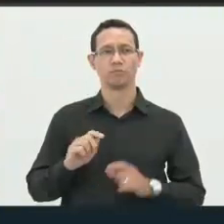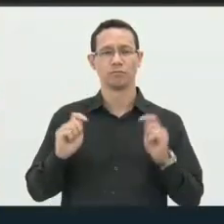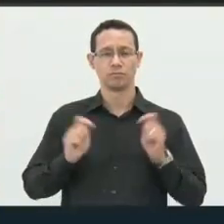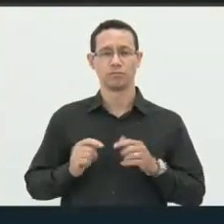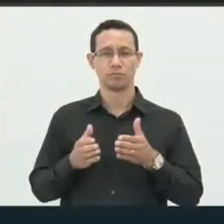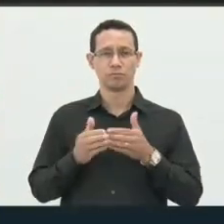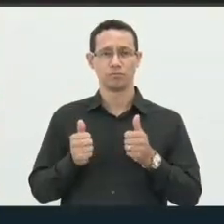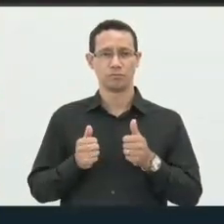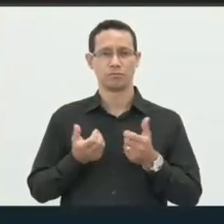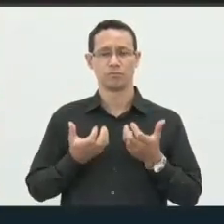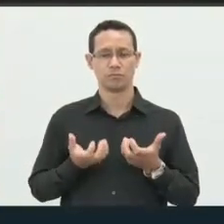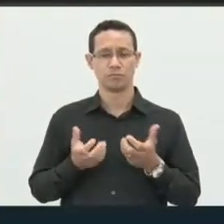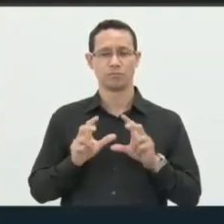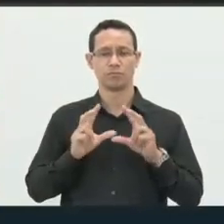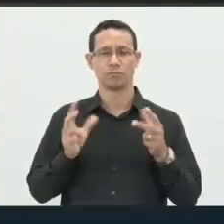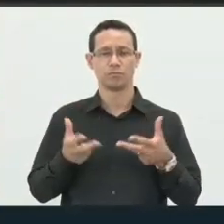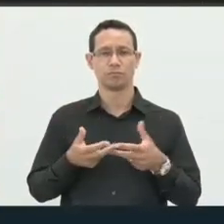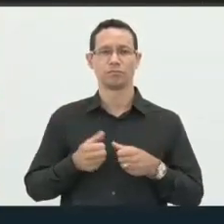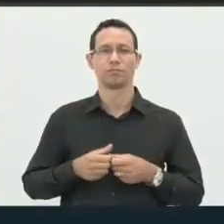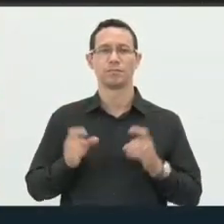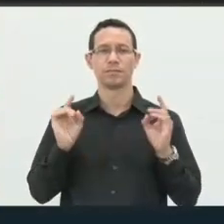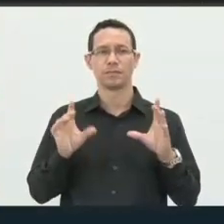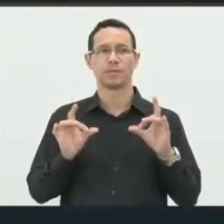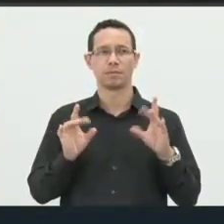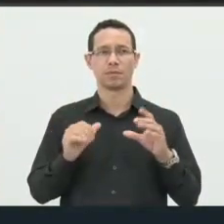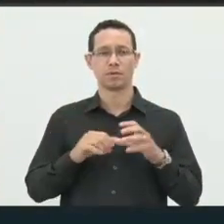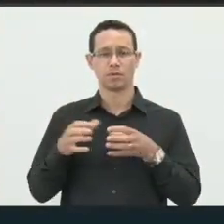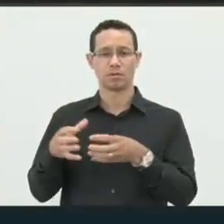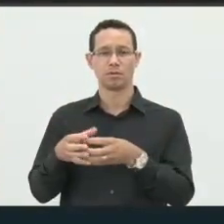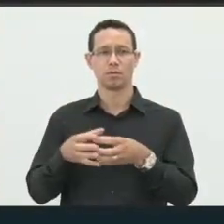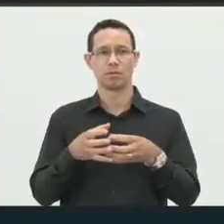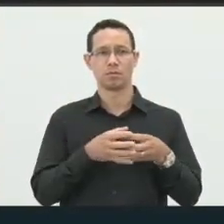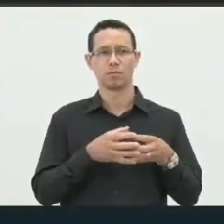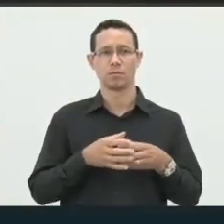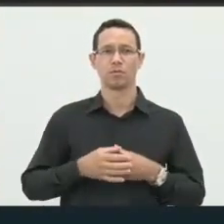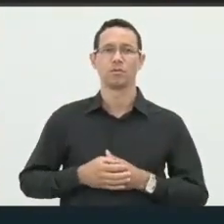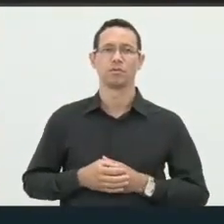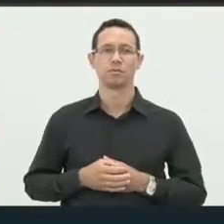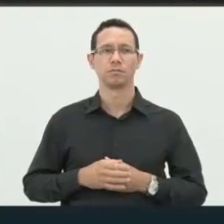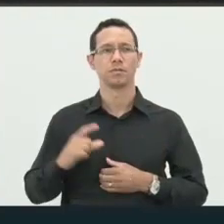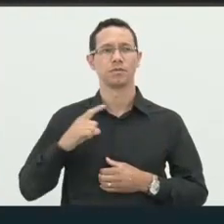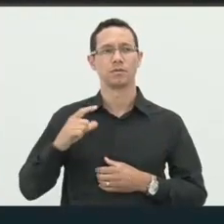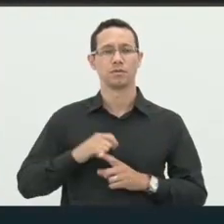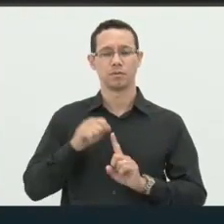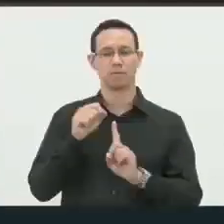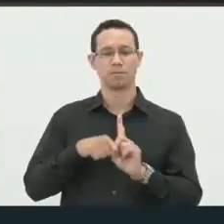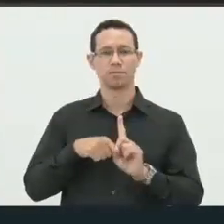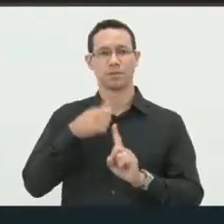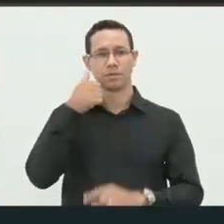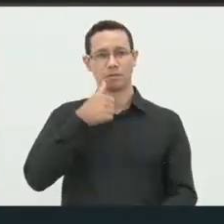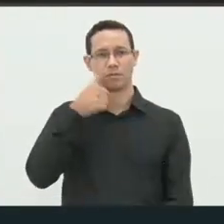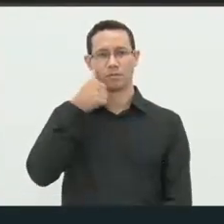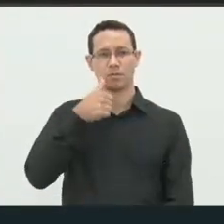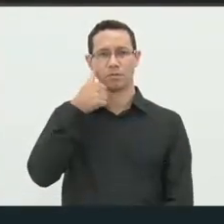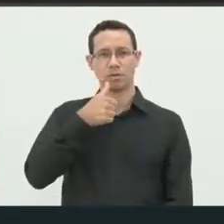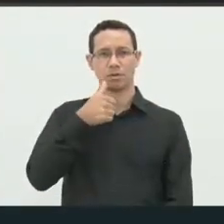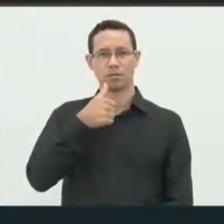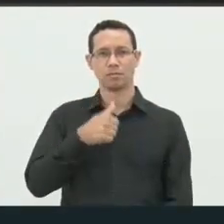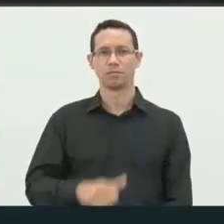pedido essa casa especialmente as comissões nós estamos no mês da mulher e